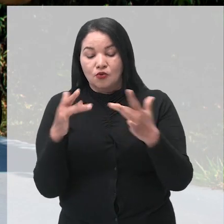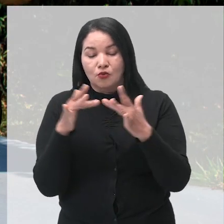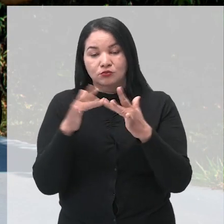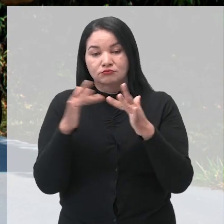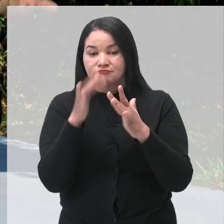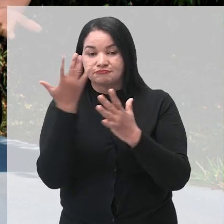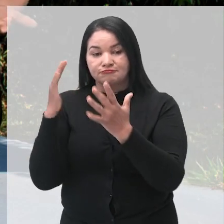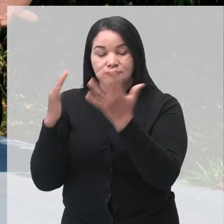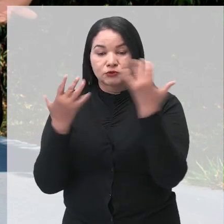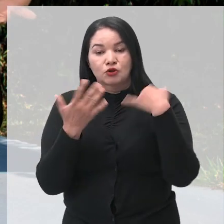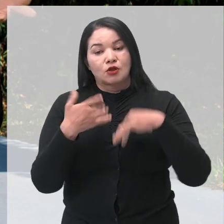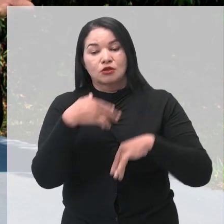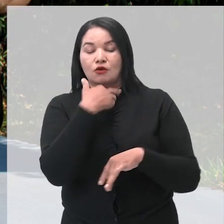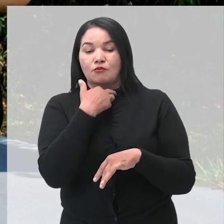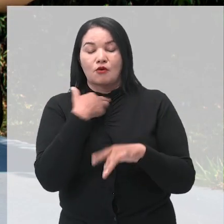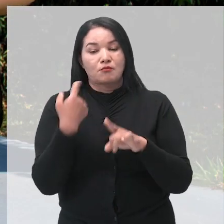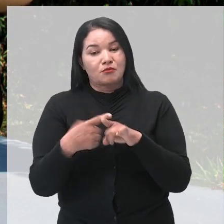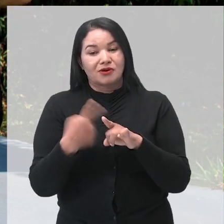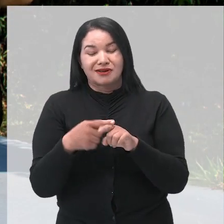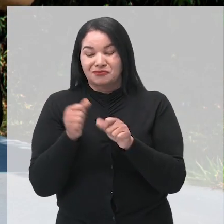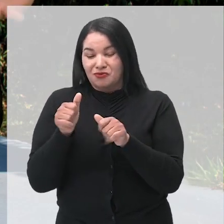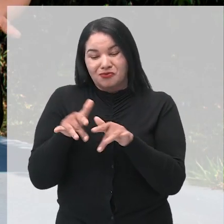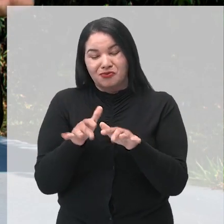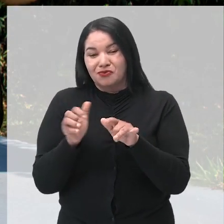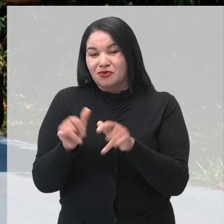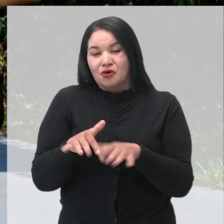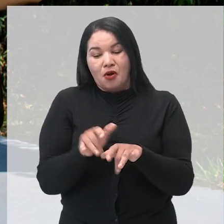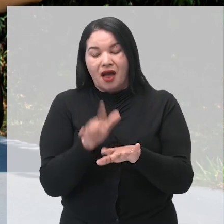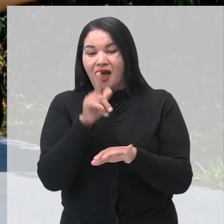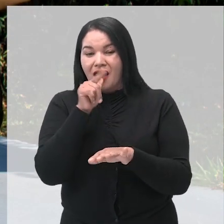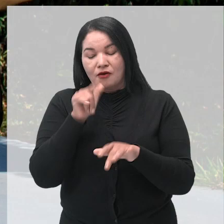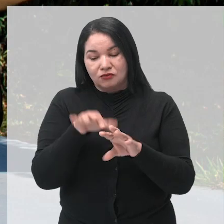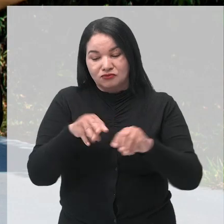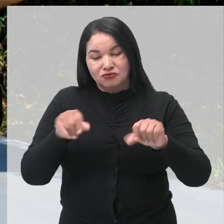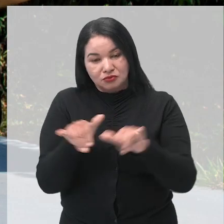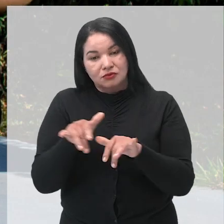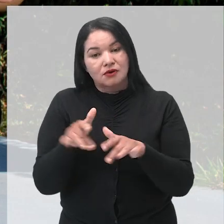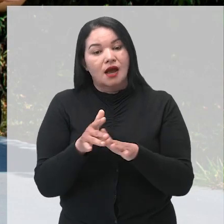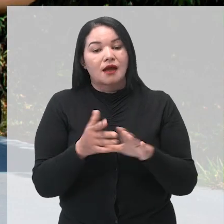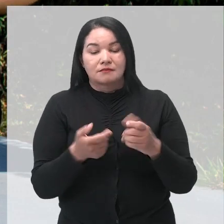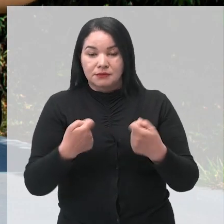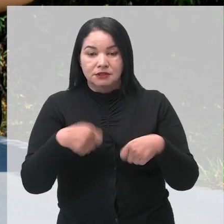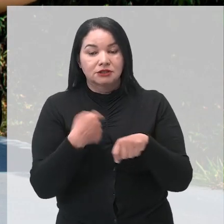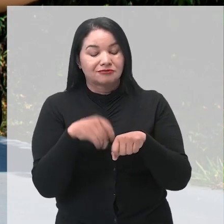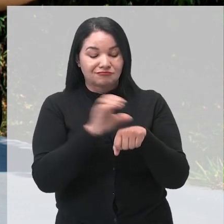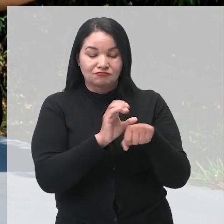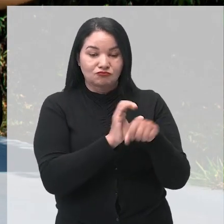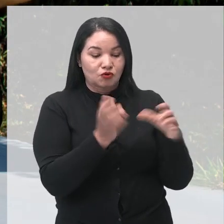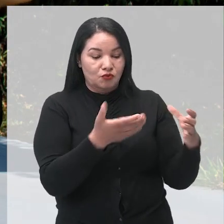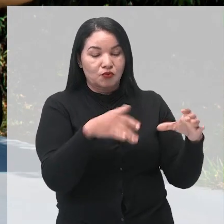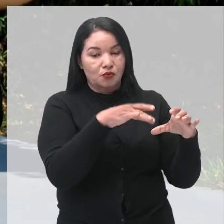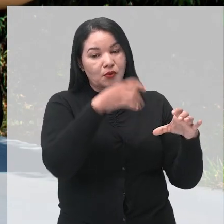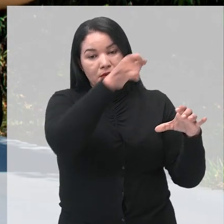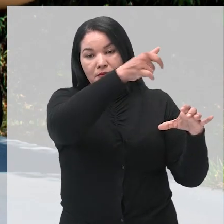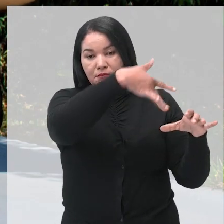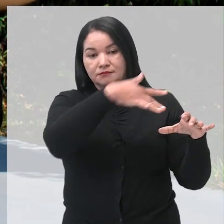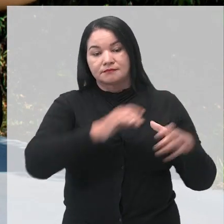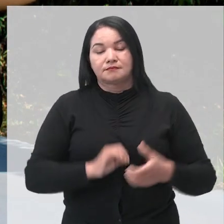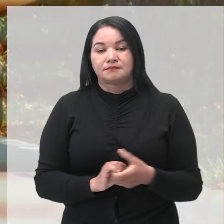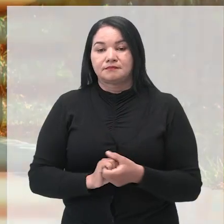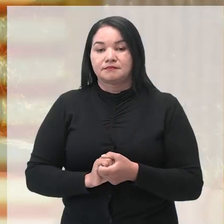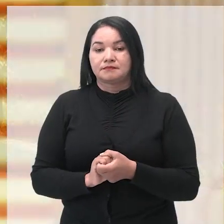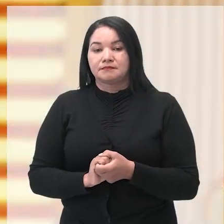não podem ter contato com o meio ambiente, porque podem contaminar, né, contaminar a água, o solo, então eles devem ser descartados